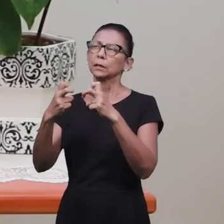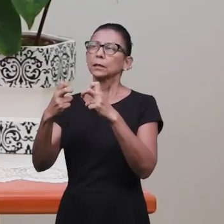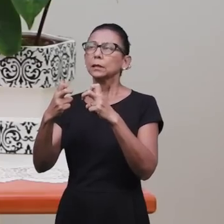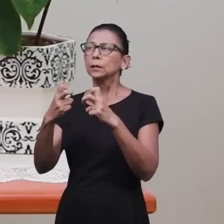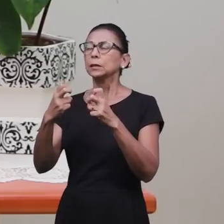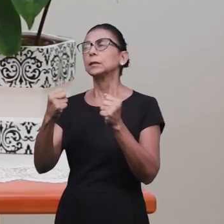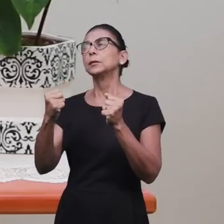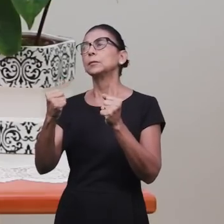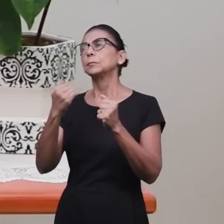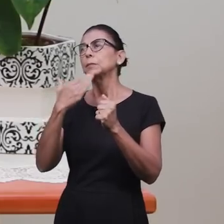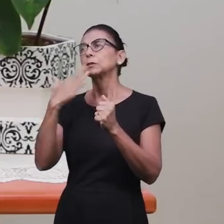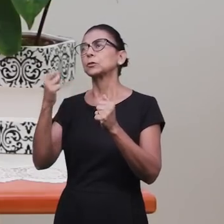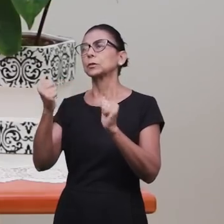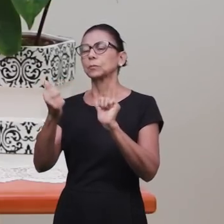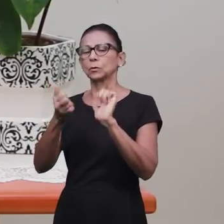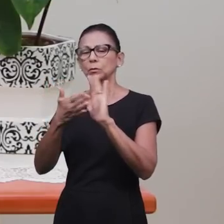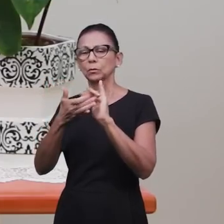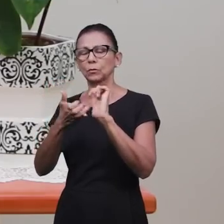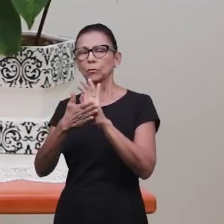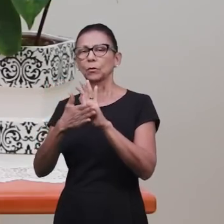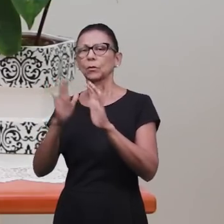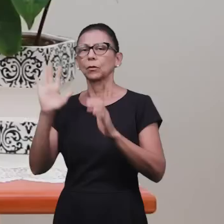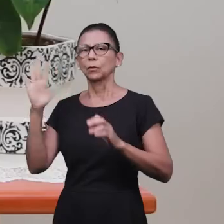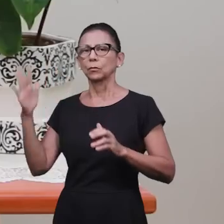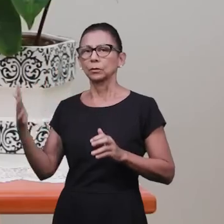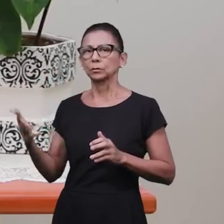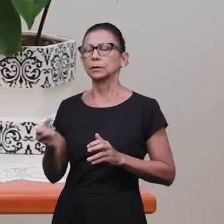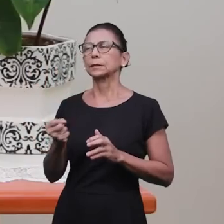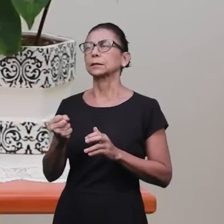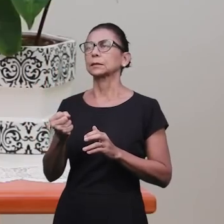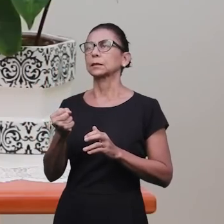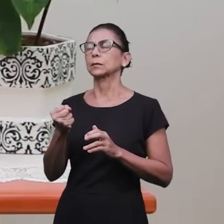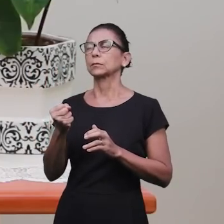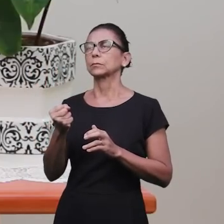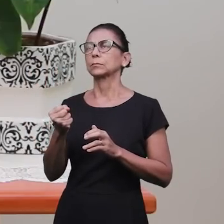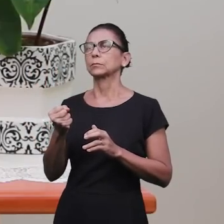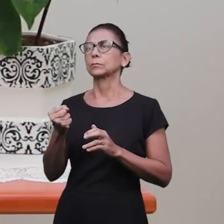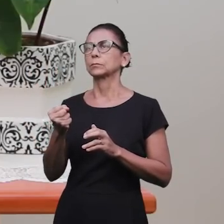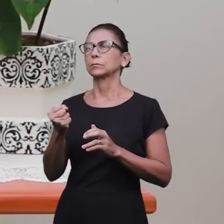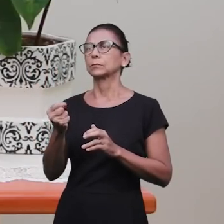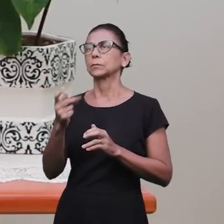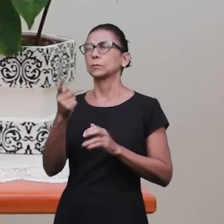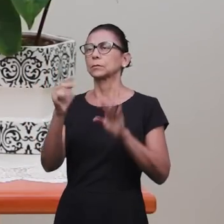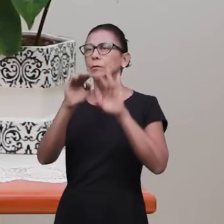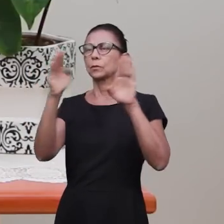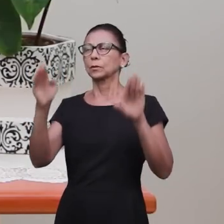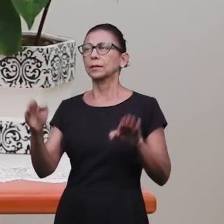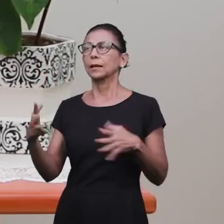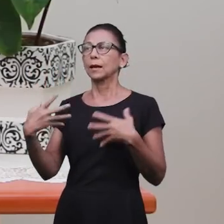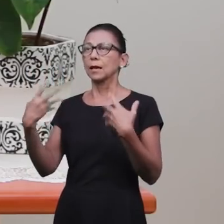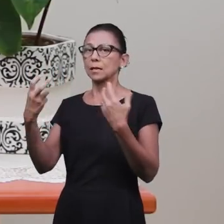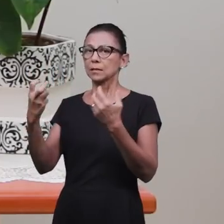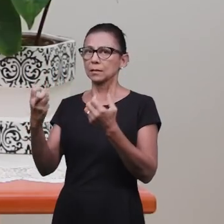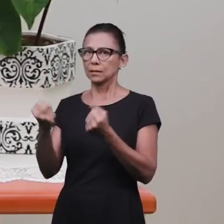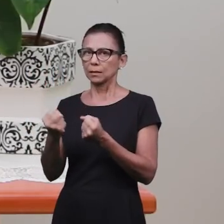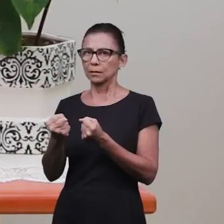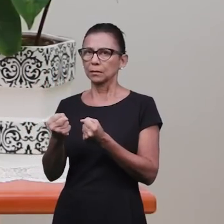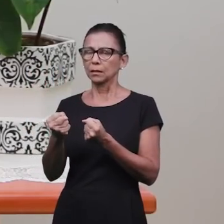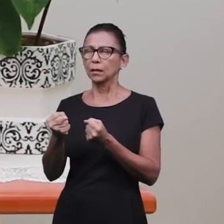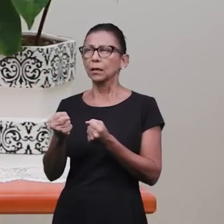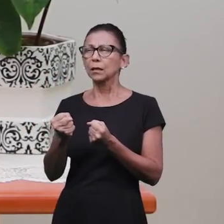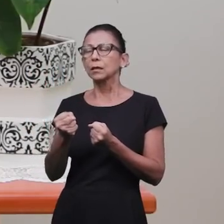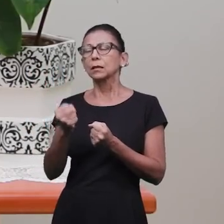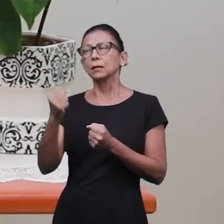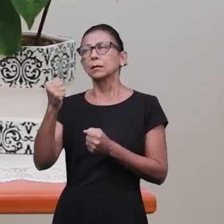o nosso louvor, a nossa adoração, a nossa glorificação no teu altar. Abençoa cada um que